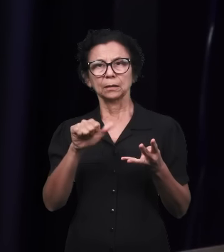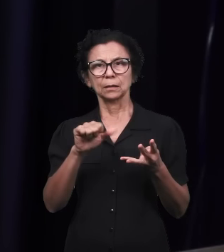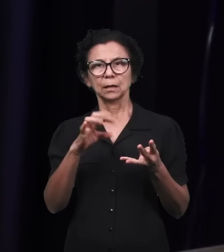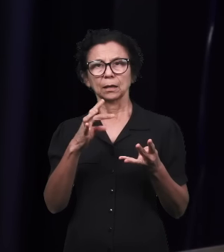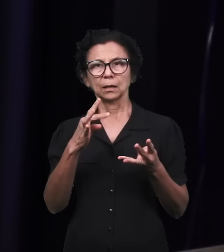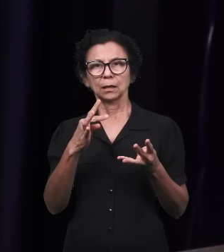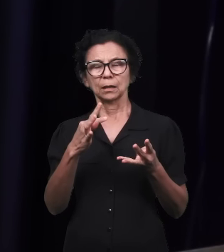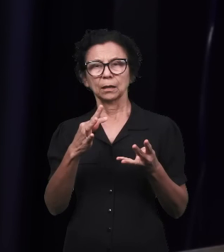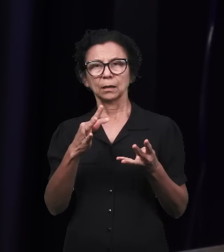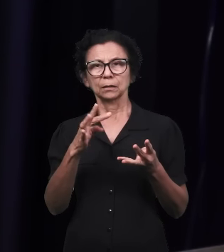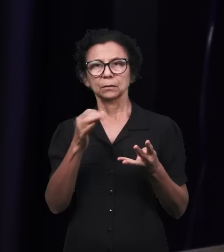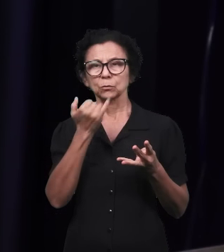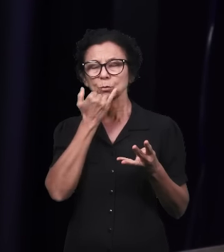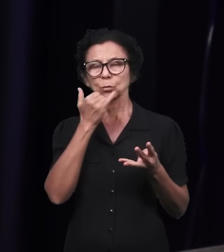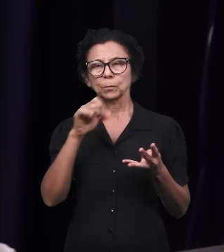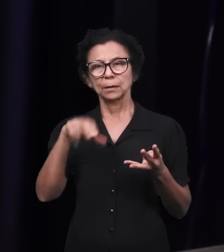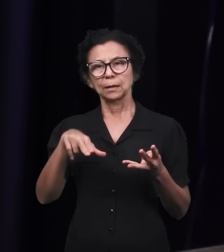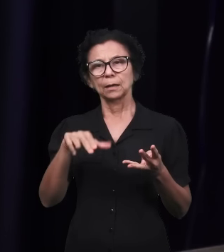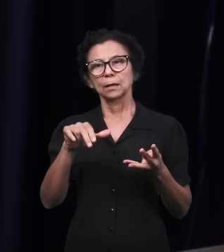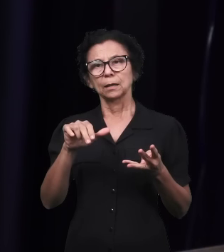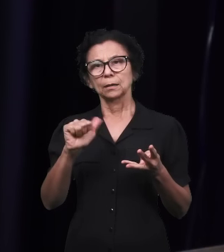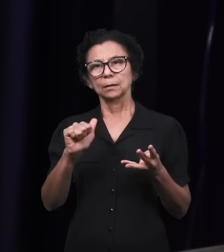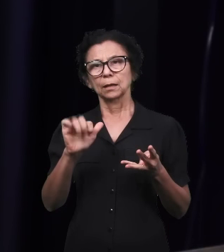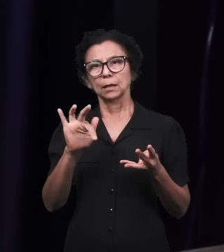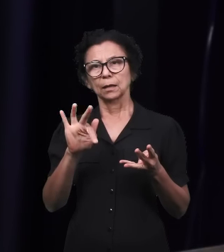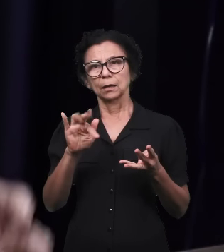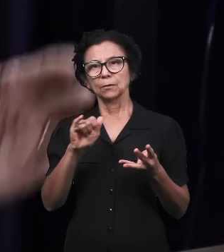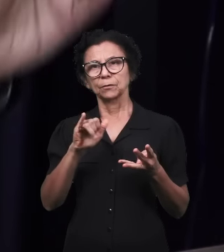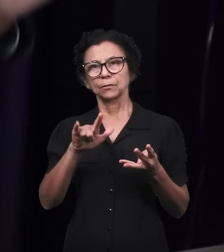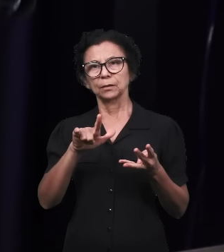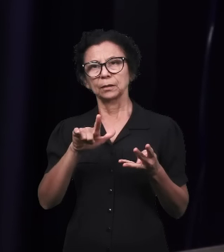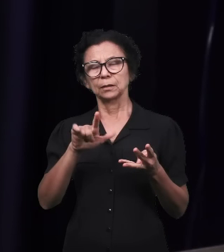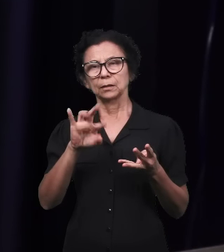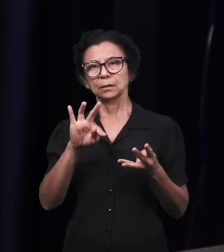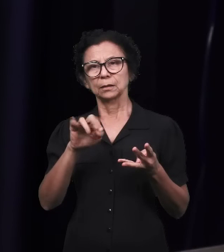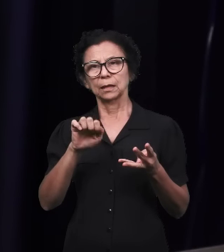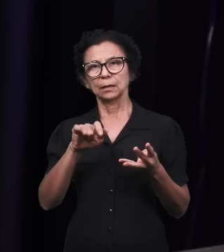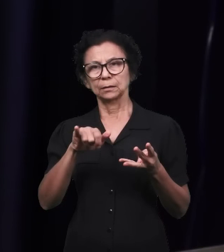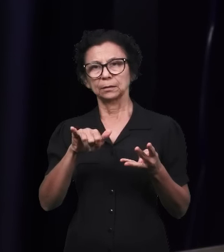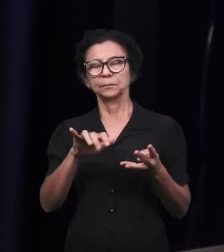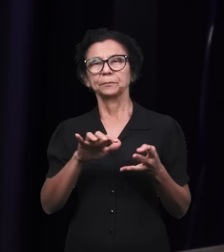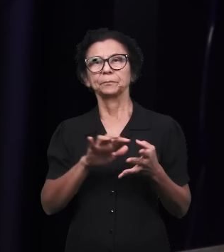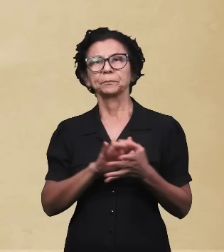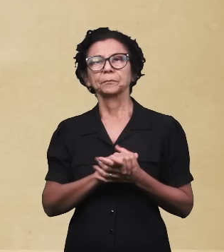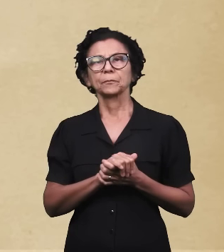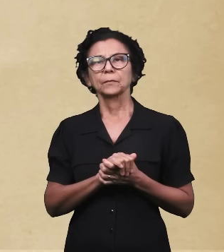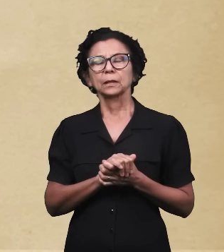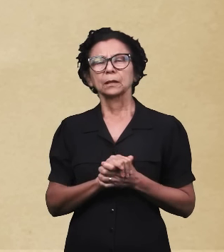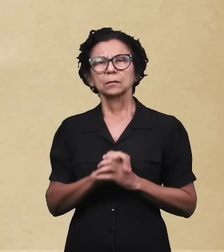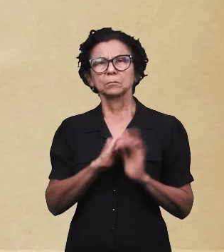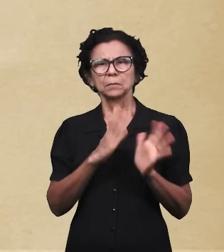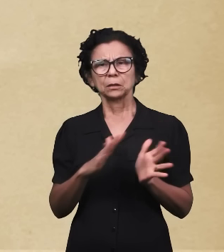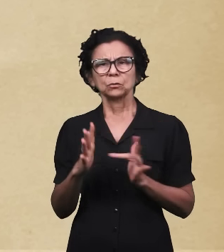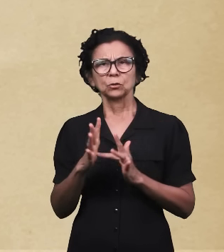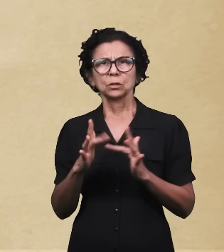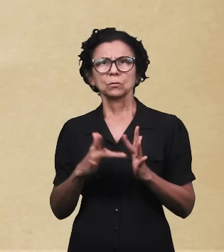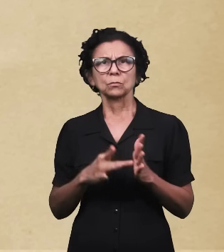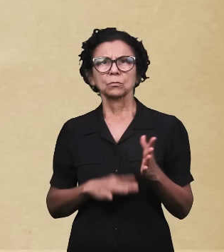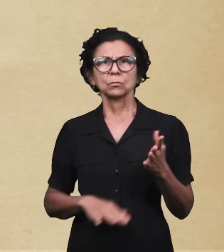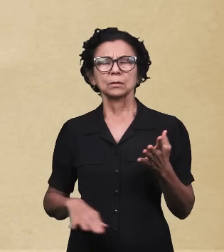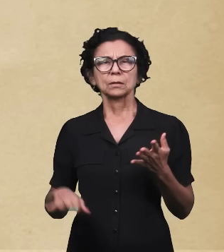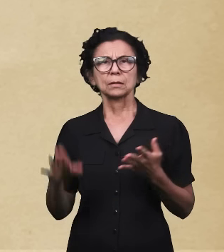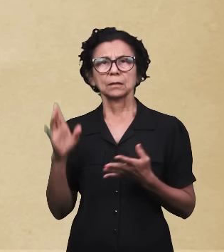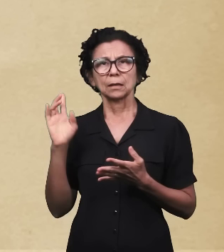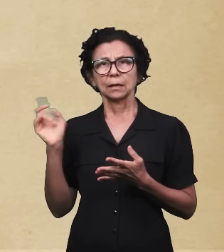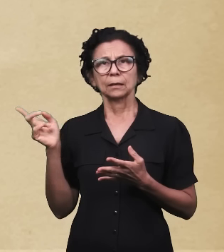parte da Galileia ali no tempo de Jesus. Nós vemos a Galileia, que era a região.